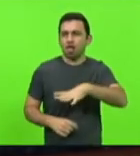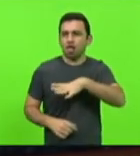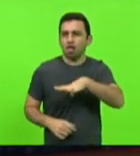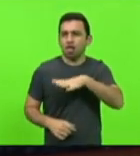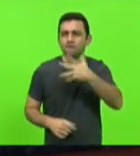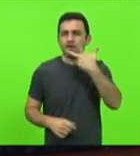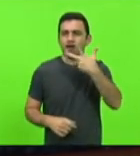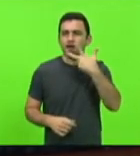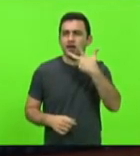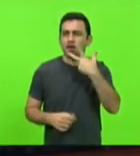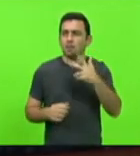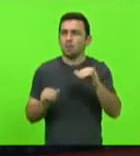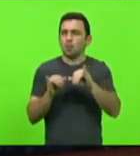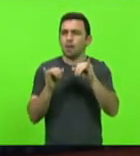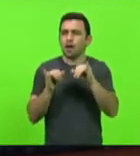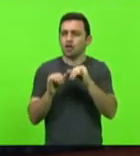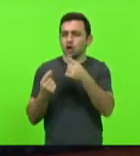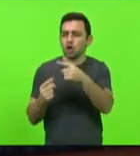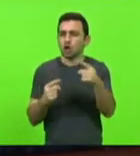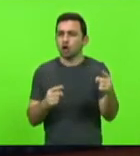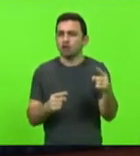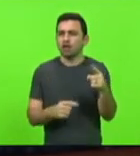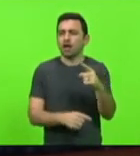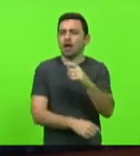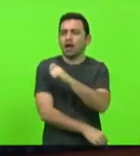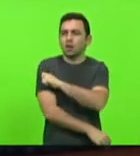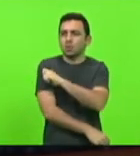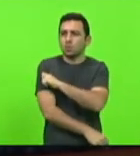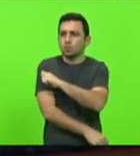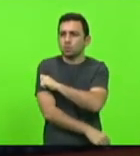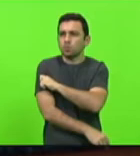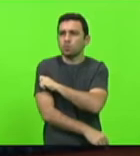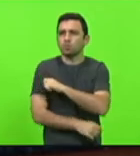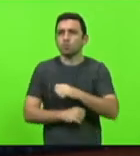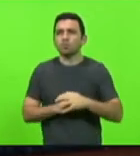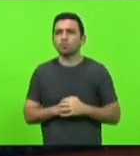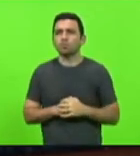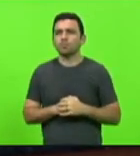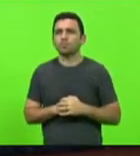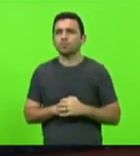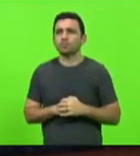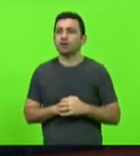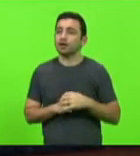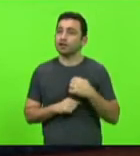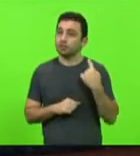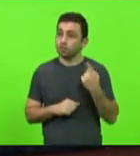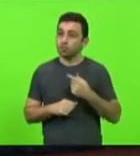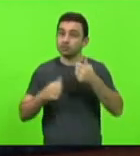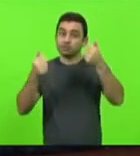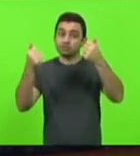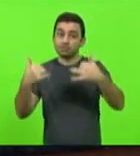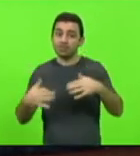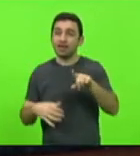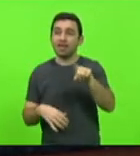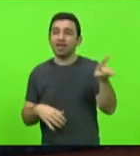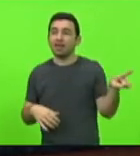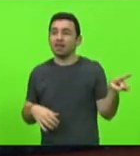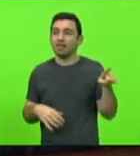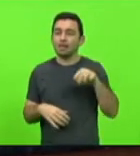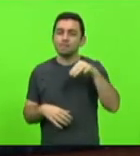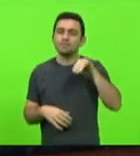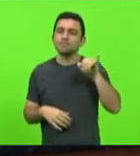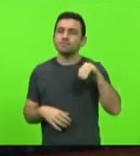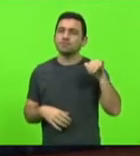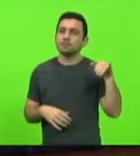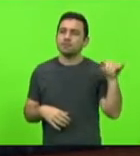bobagem para aluno que é suscetível às suas narrativas. Aí a gente vem aqui fora, expõe eles, fico cheio de mimimi, fico